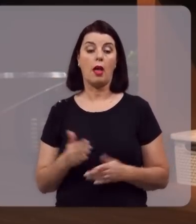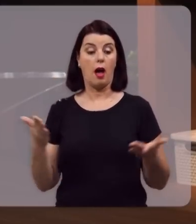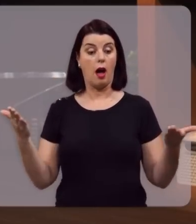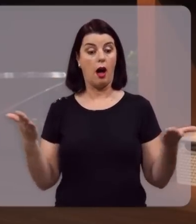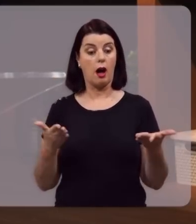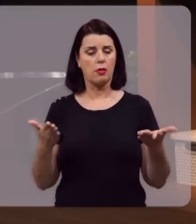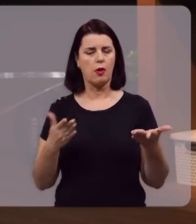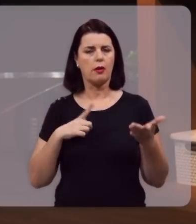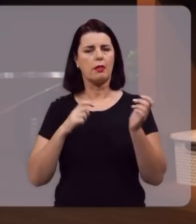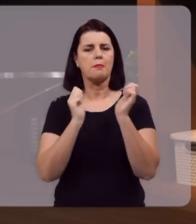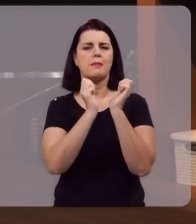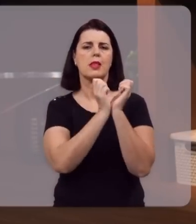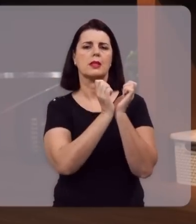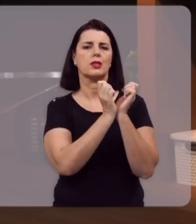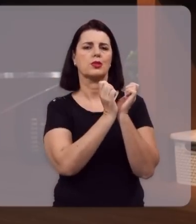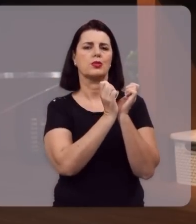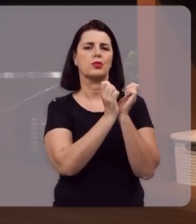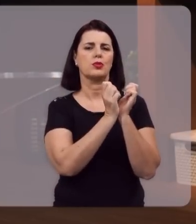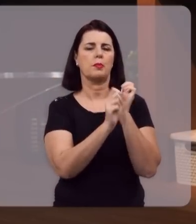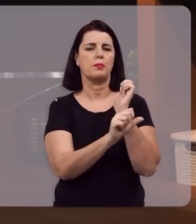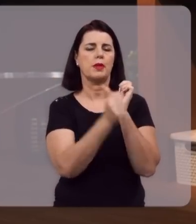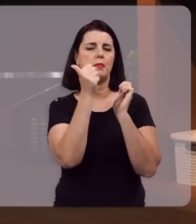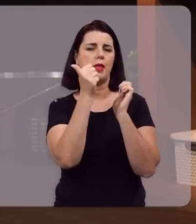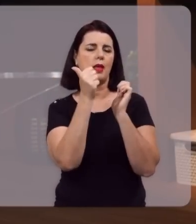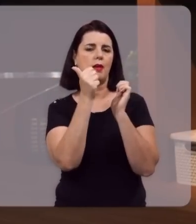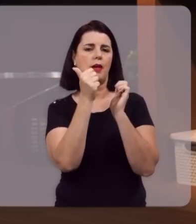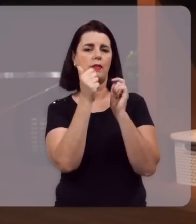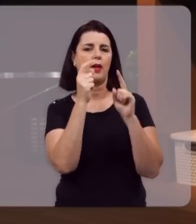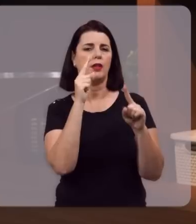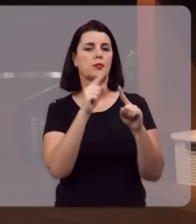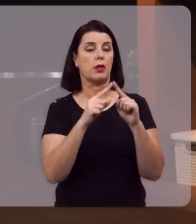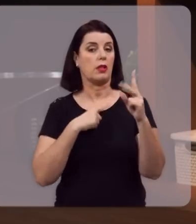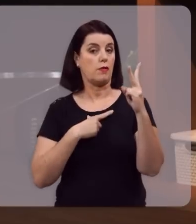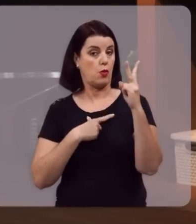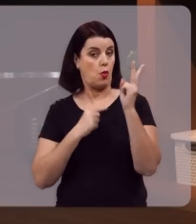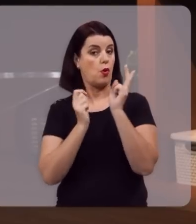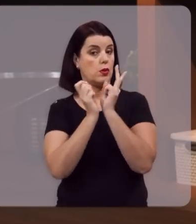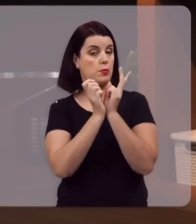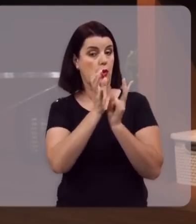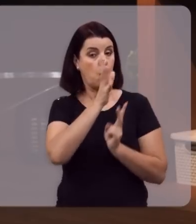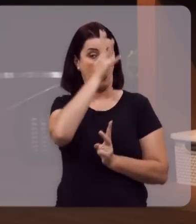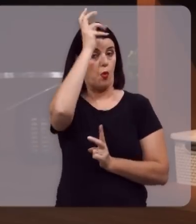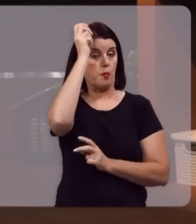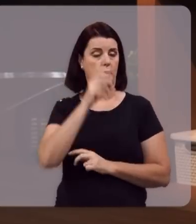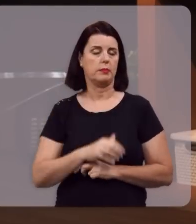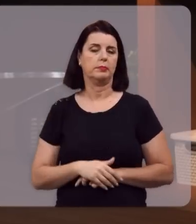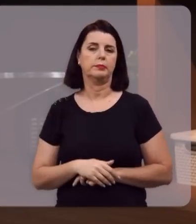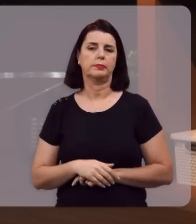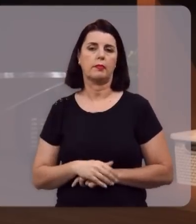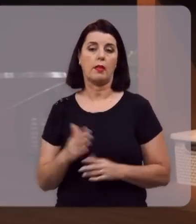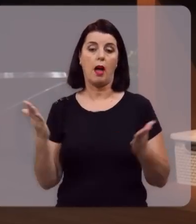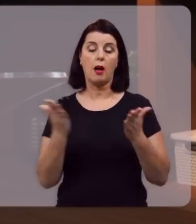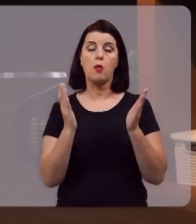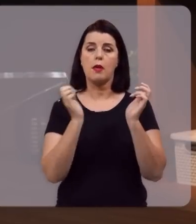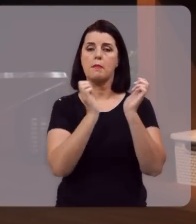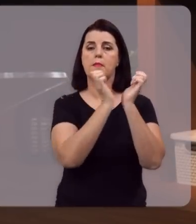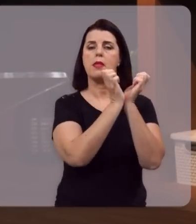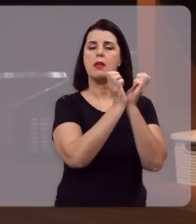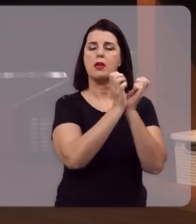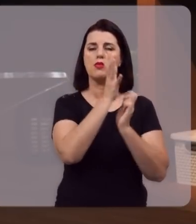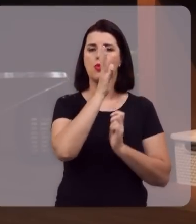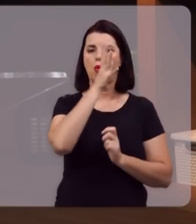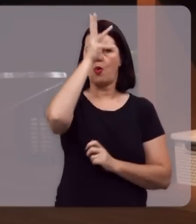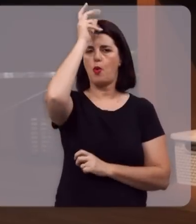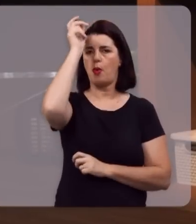agora está preso pela primeira vez, porque ele teve 2 prisões em Roma, está preso